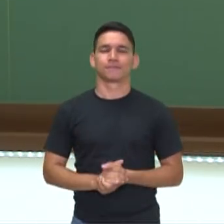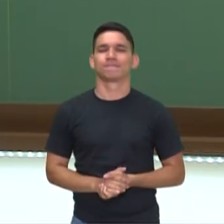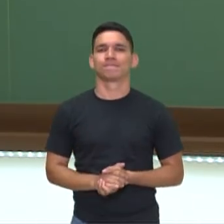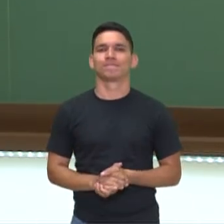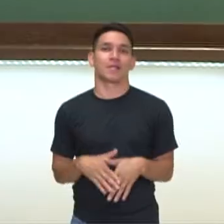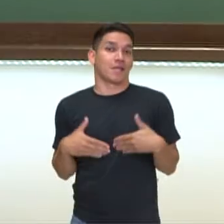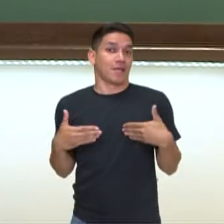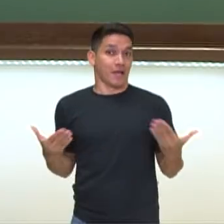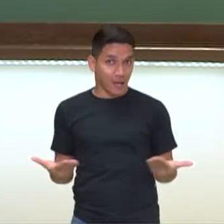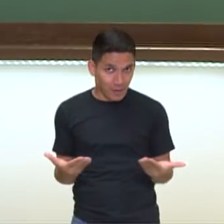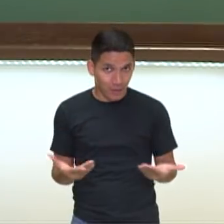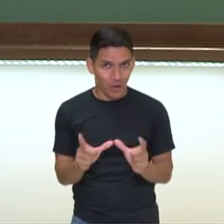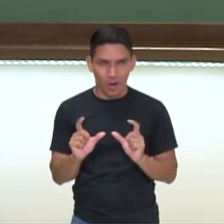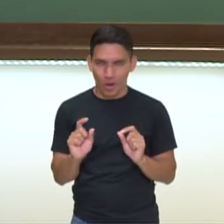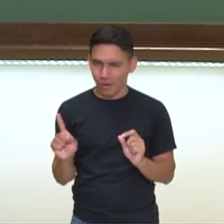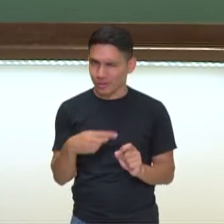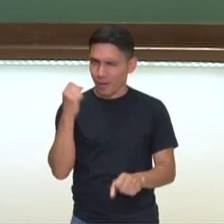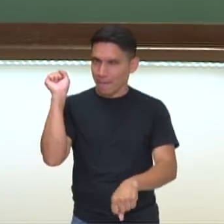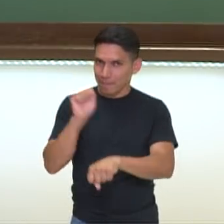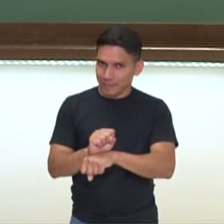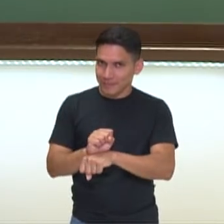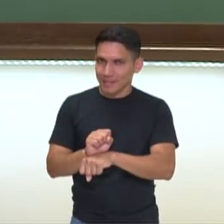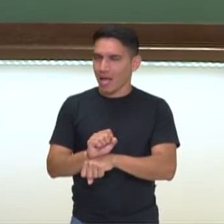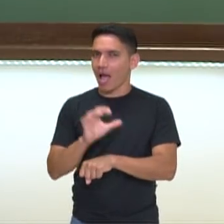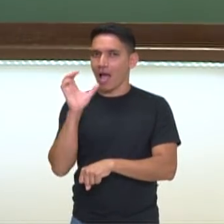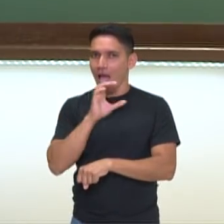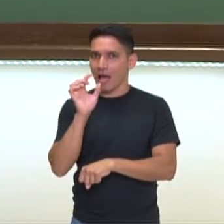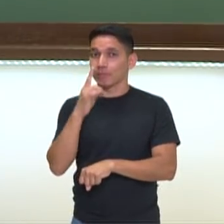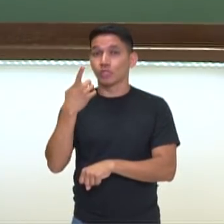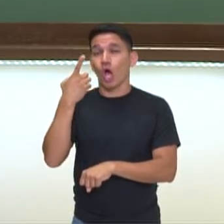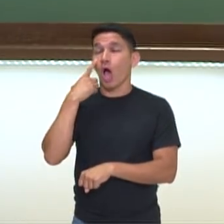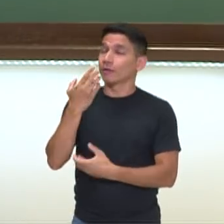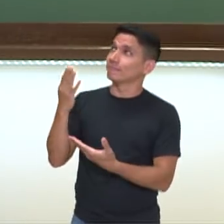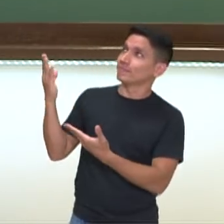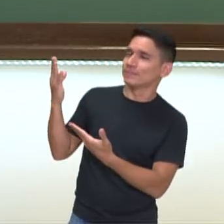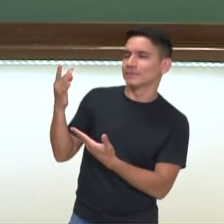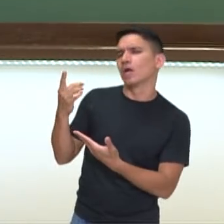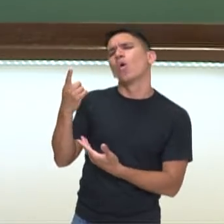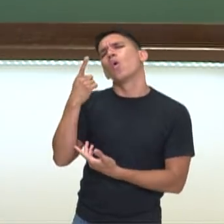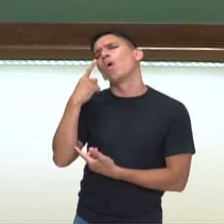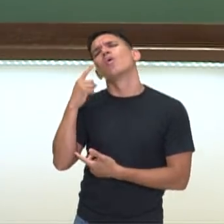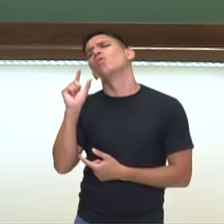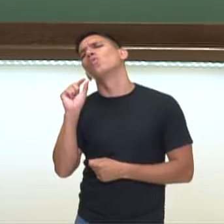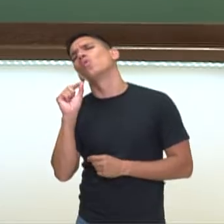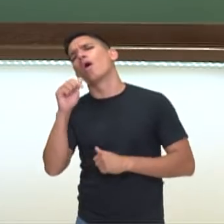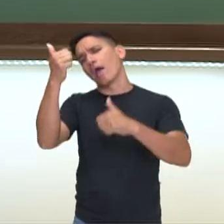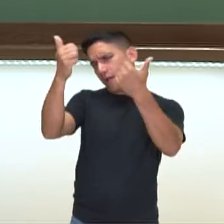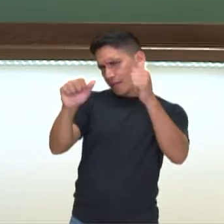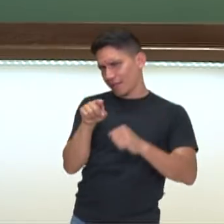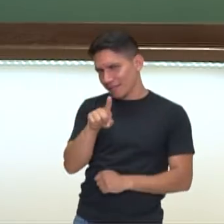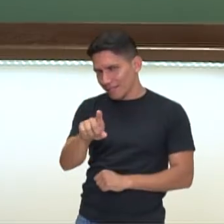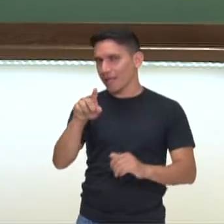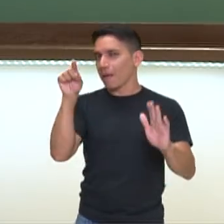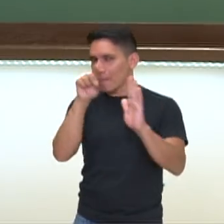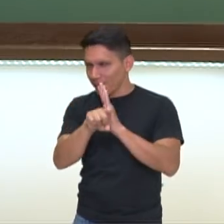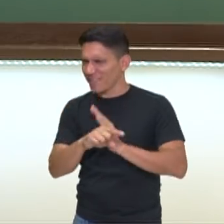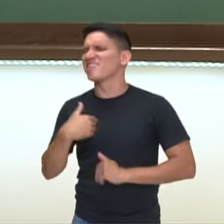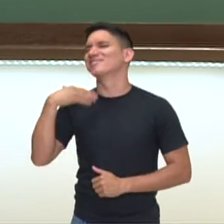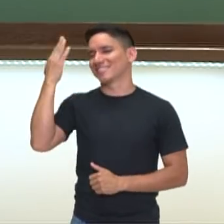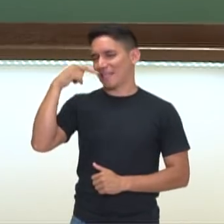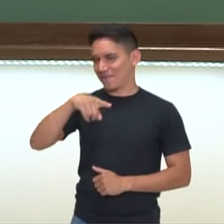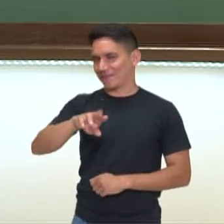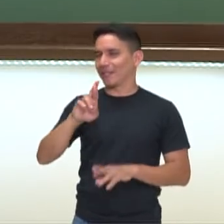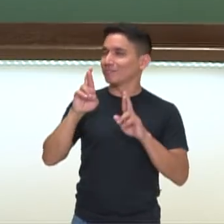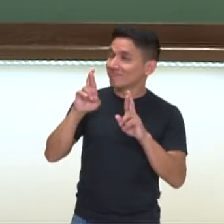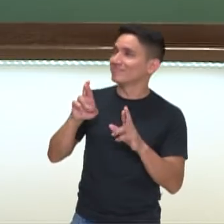agora, vamos fazer aquela paradinha, aquele break, para ver o que você aprendeu. Sei que é o momento que vocês já estavam esperando. Vamos